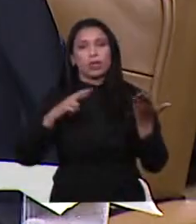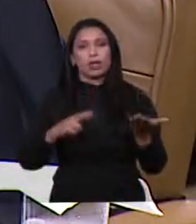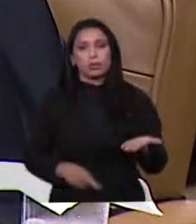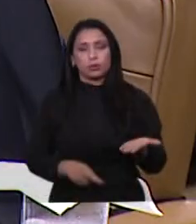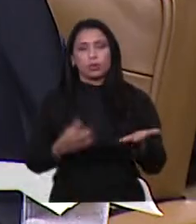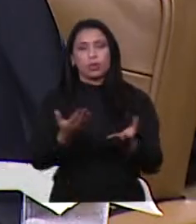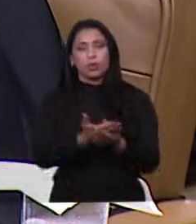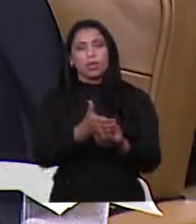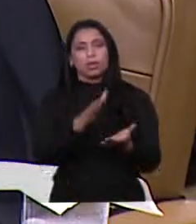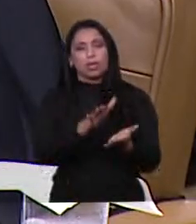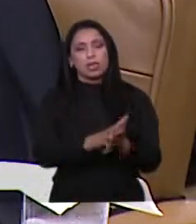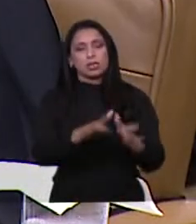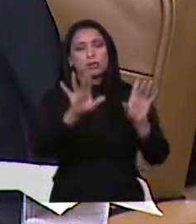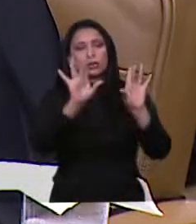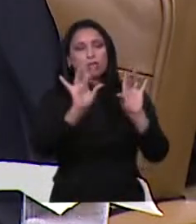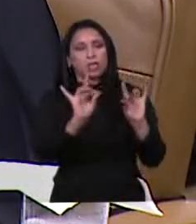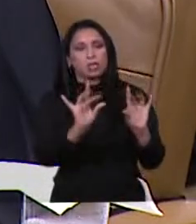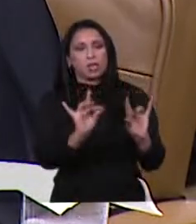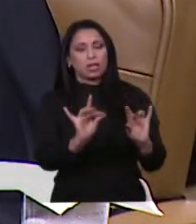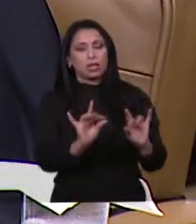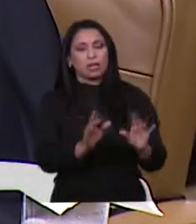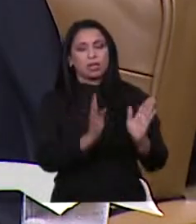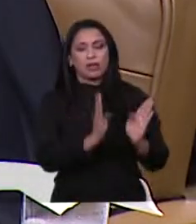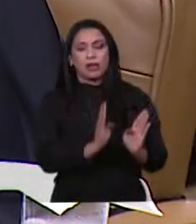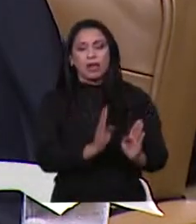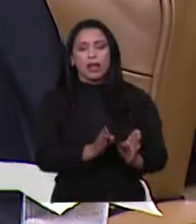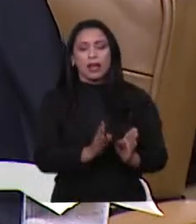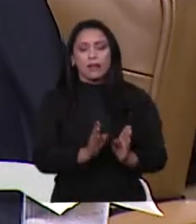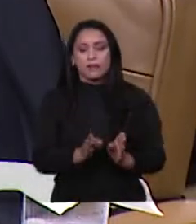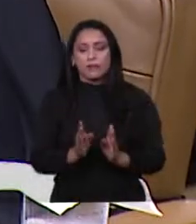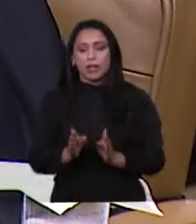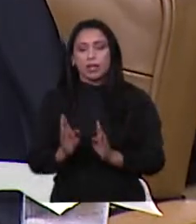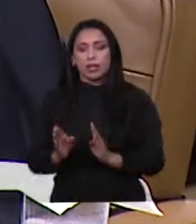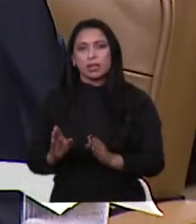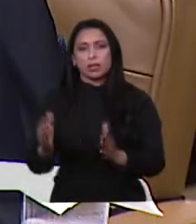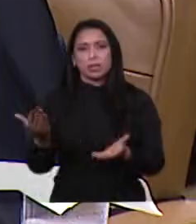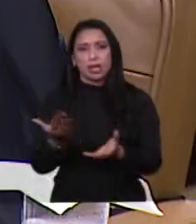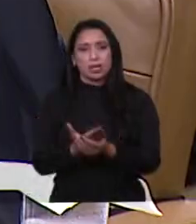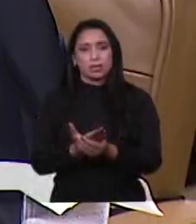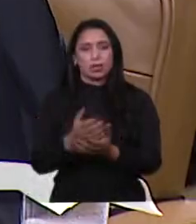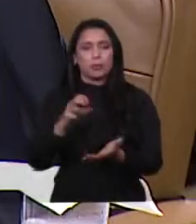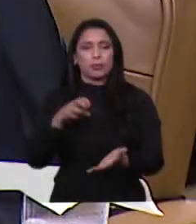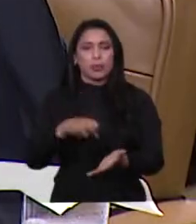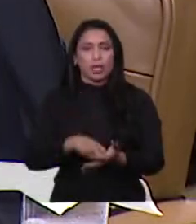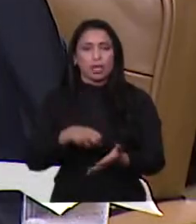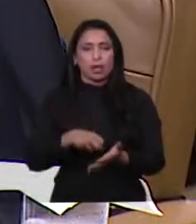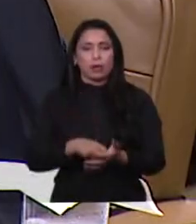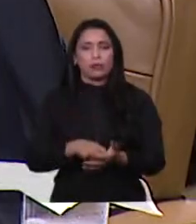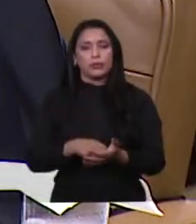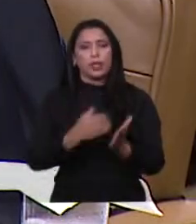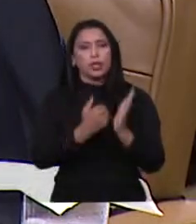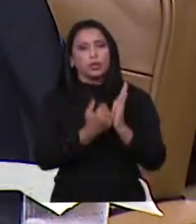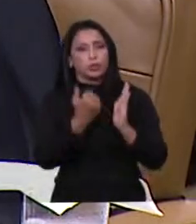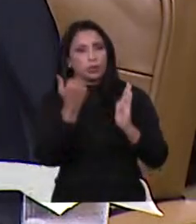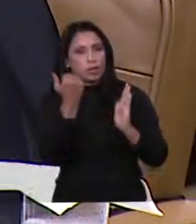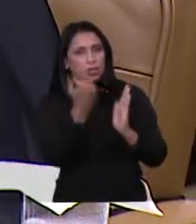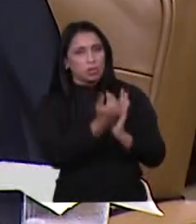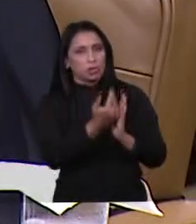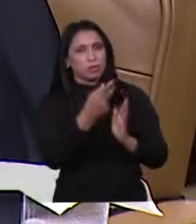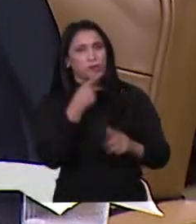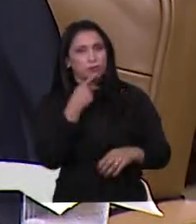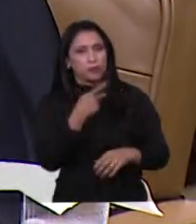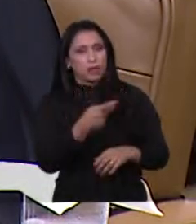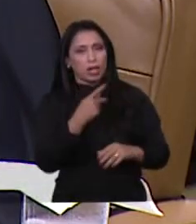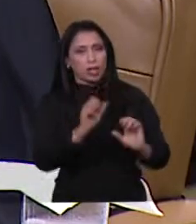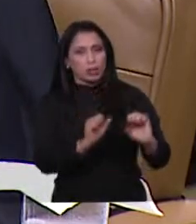que minudencia todas as fases processuais desta ação penal. No tocante às preliminares suscitadas pela